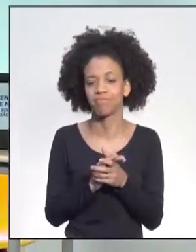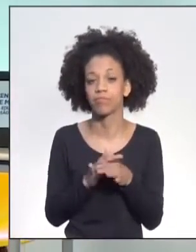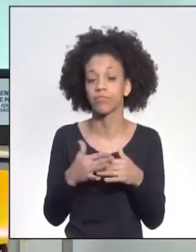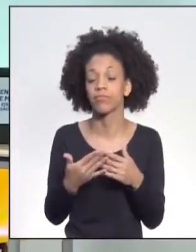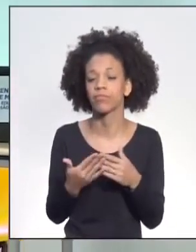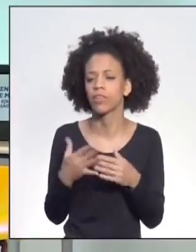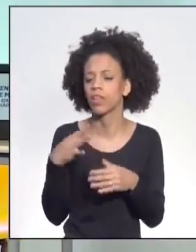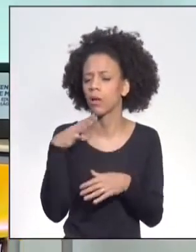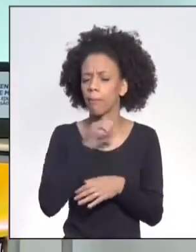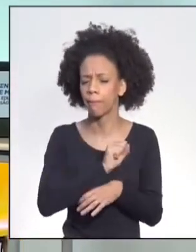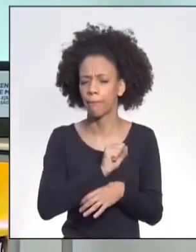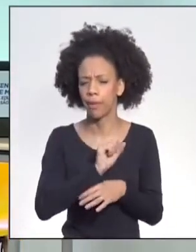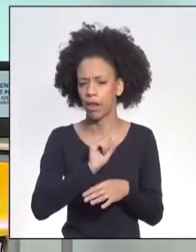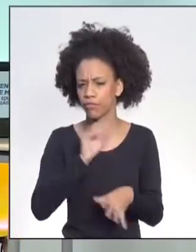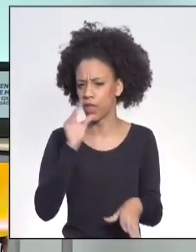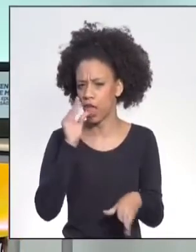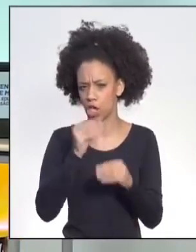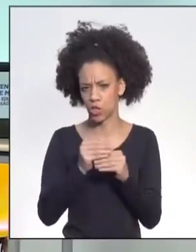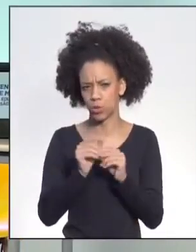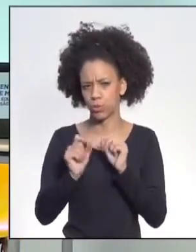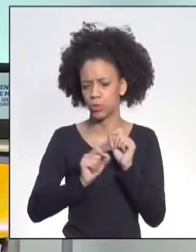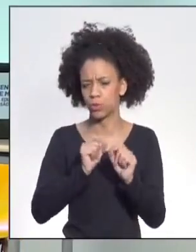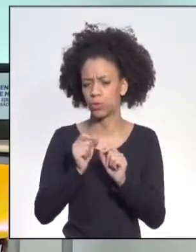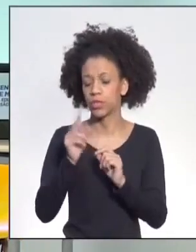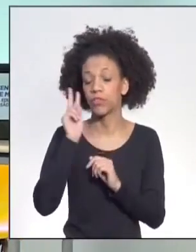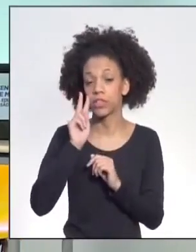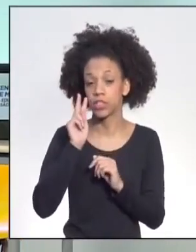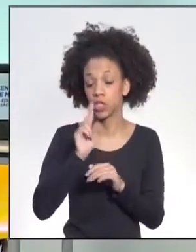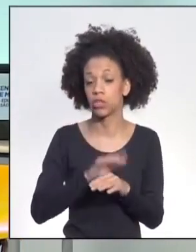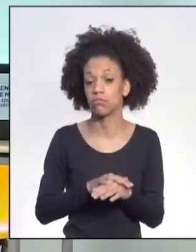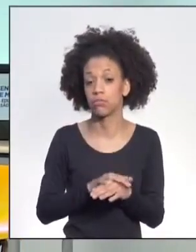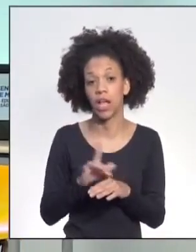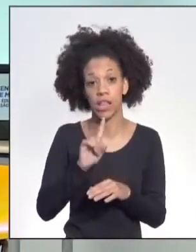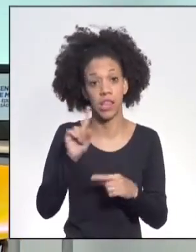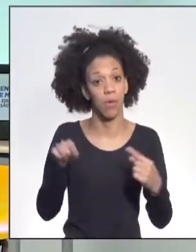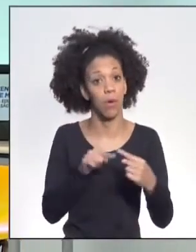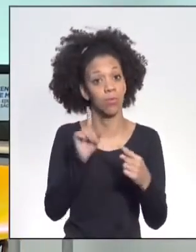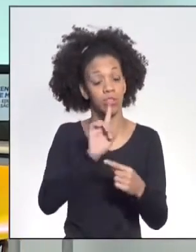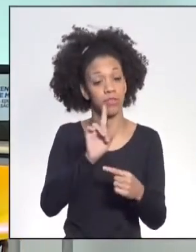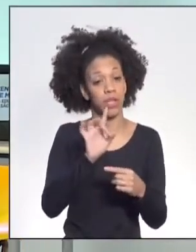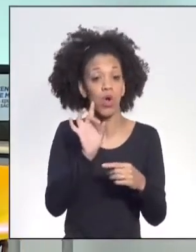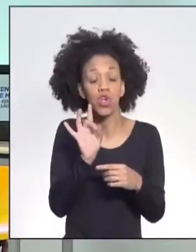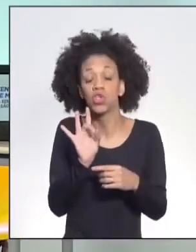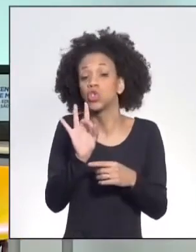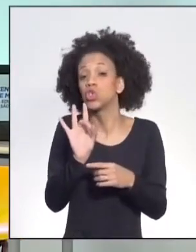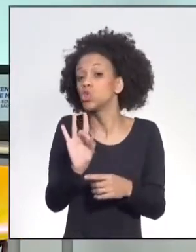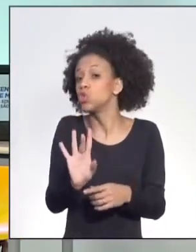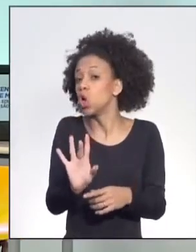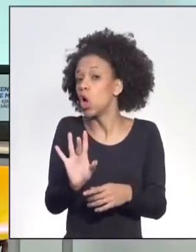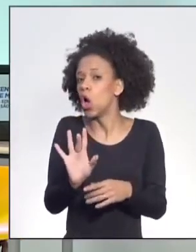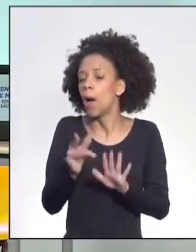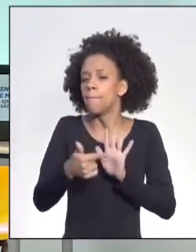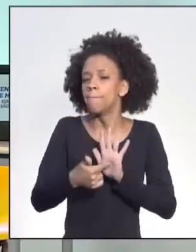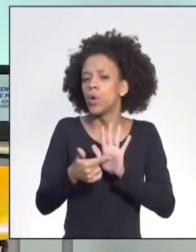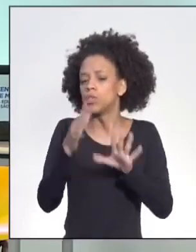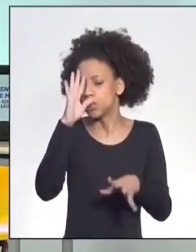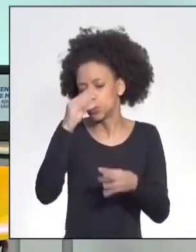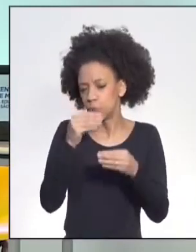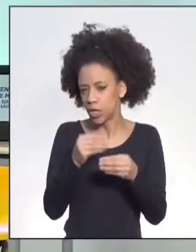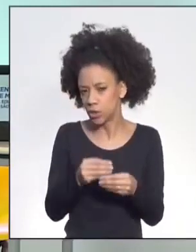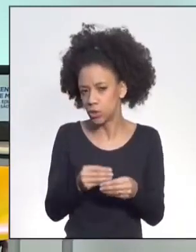um breve apanhado do que foi a pré-história. Esse não é o nosso objetivo da aula, nós estamos apenas trazendo aqui um resumo